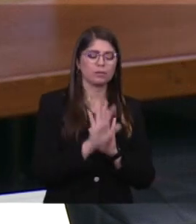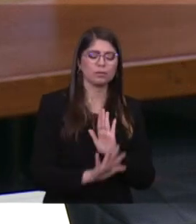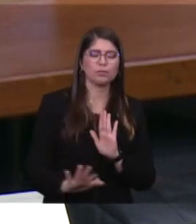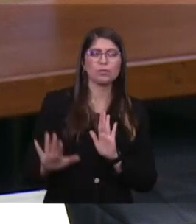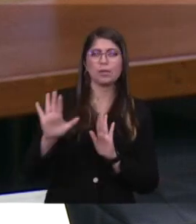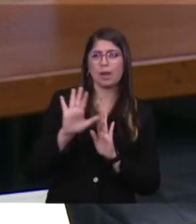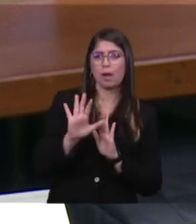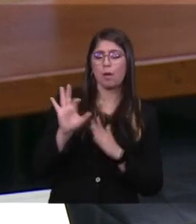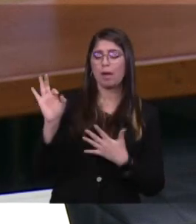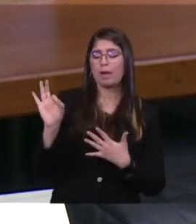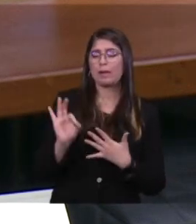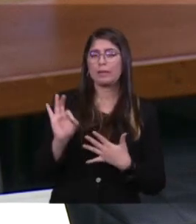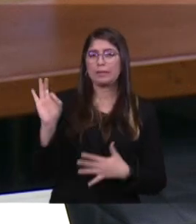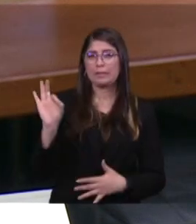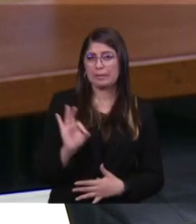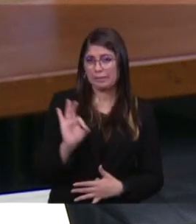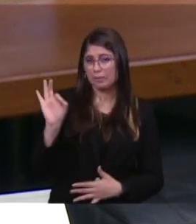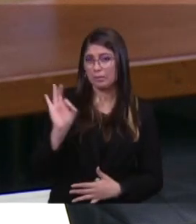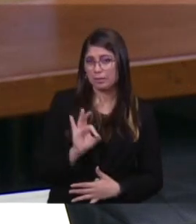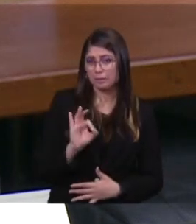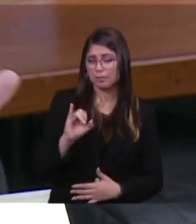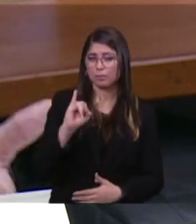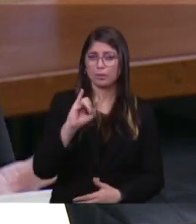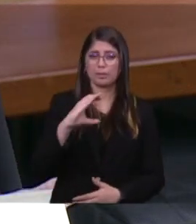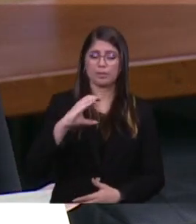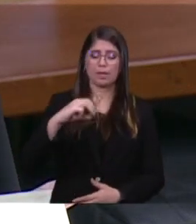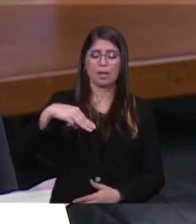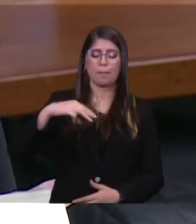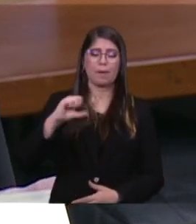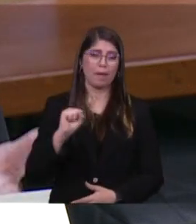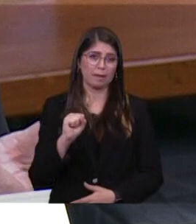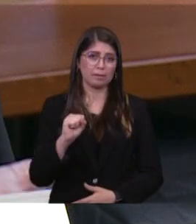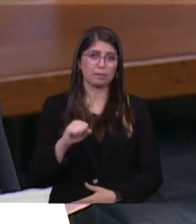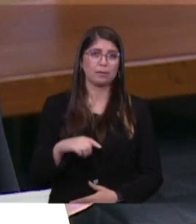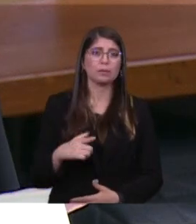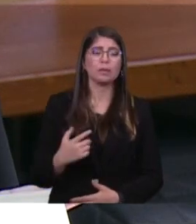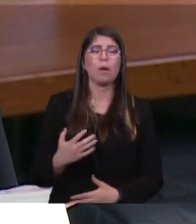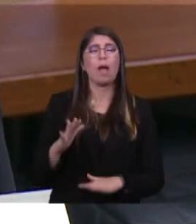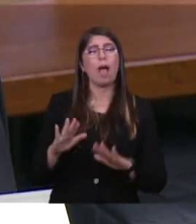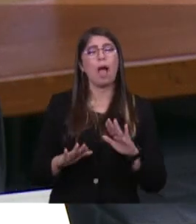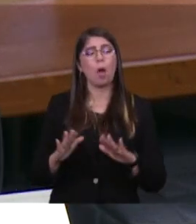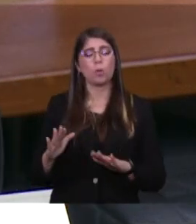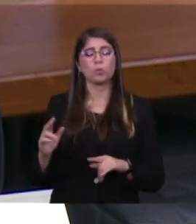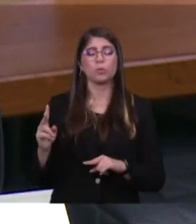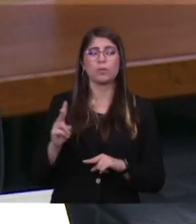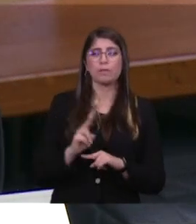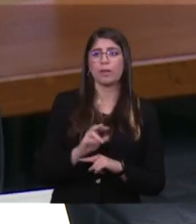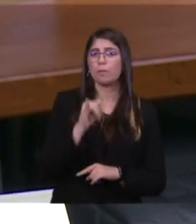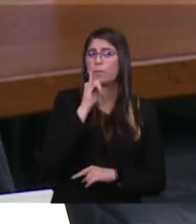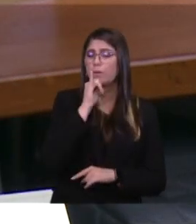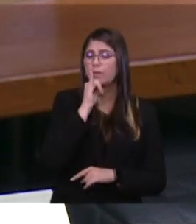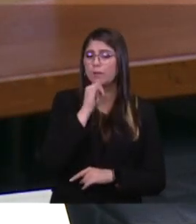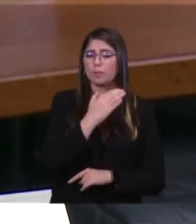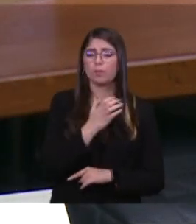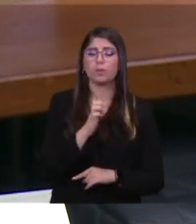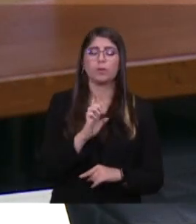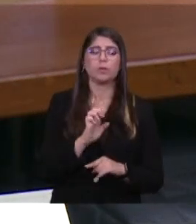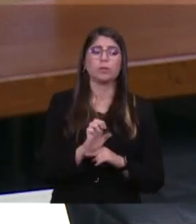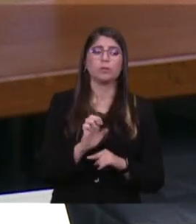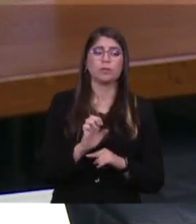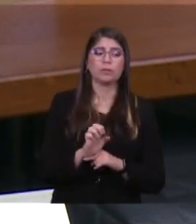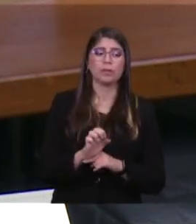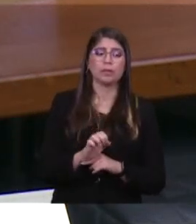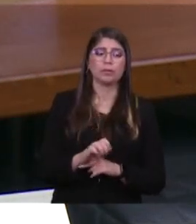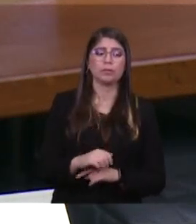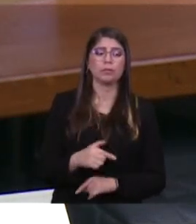de alíquota do ICMS. Não havendo, uns defendem isso, como o governador do Estado na ADI